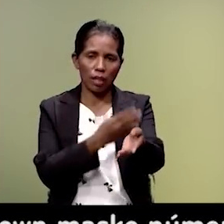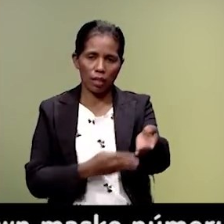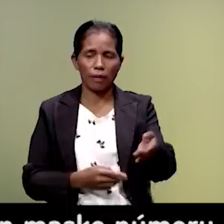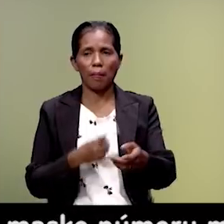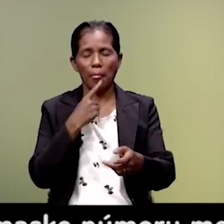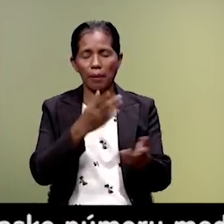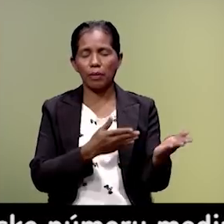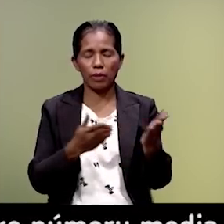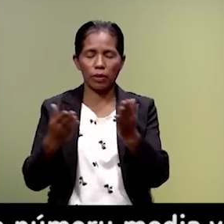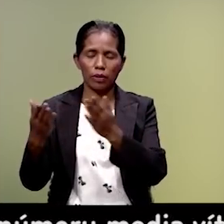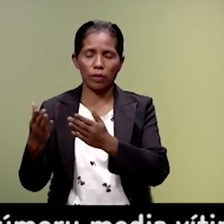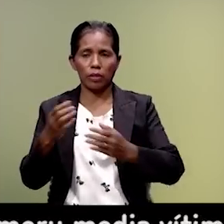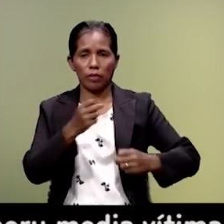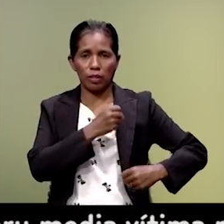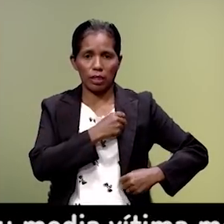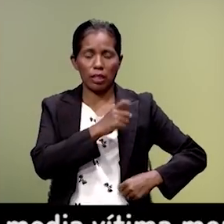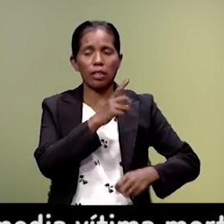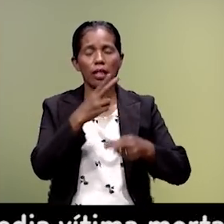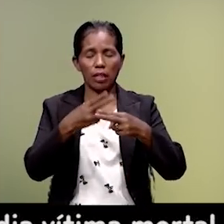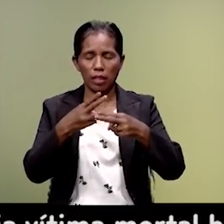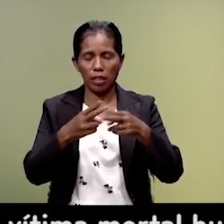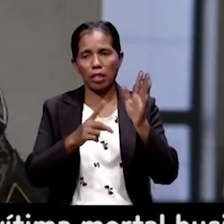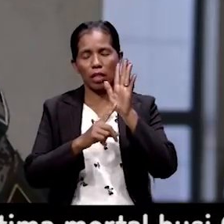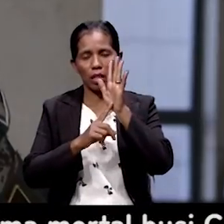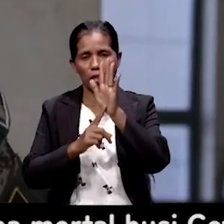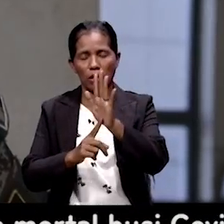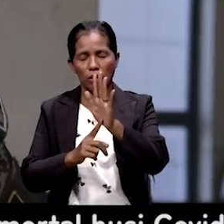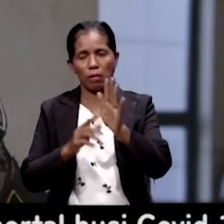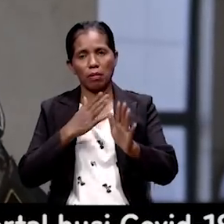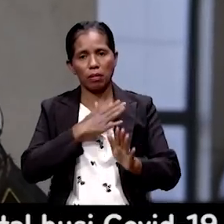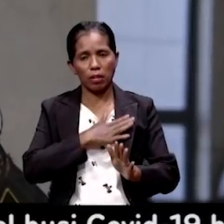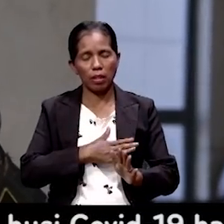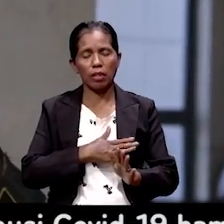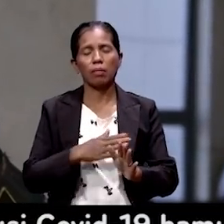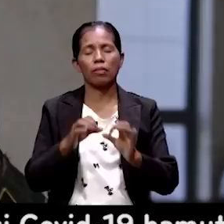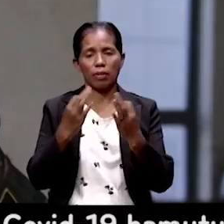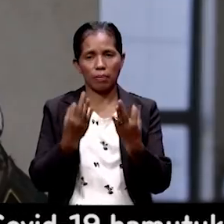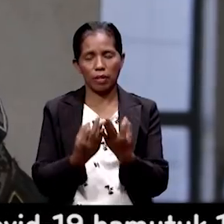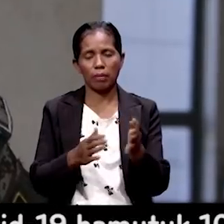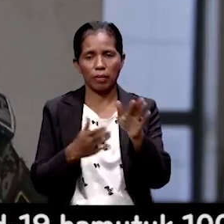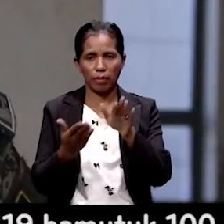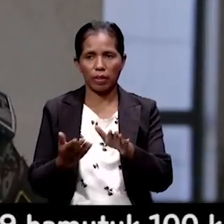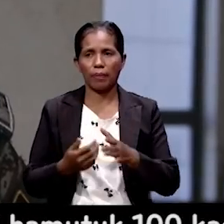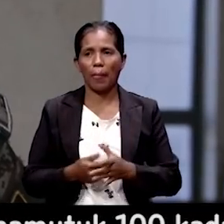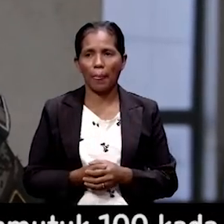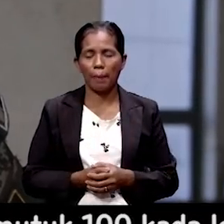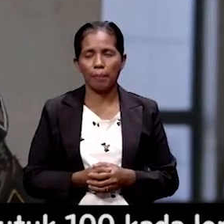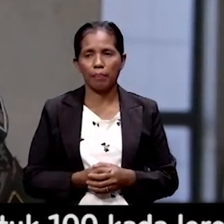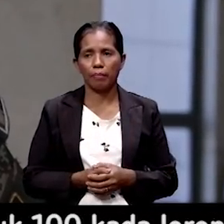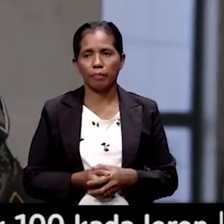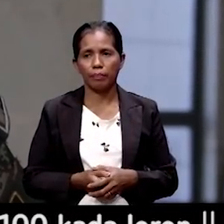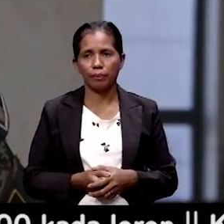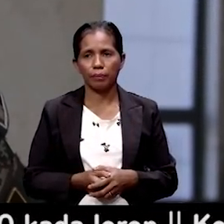li nianaran hato sentido condolense ba familia Matebian. Insidente nebe ka pote so se nebe causa